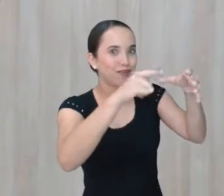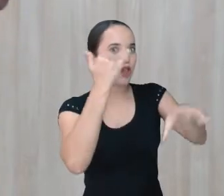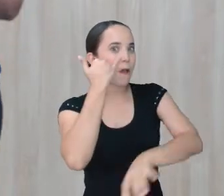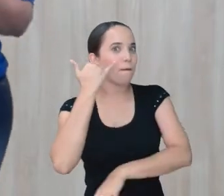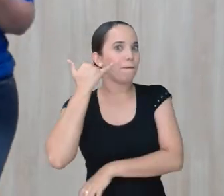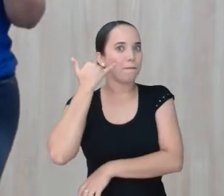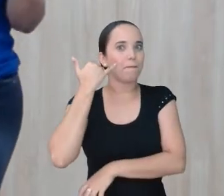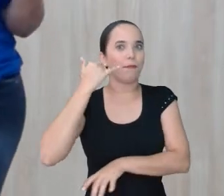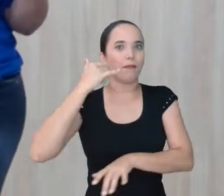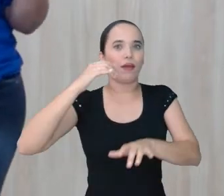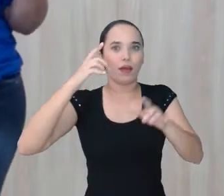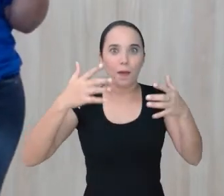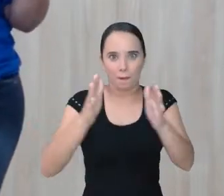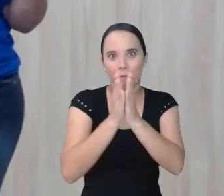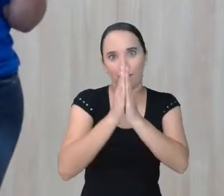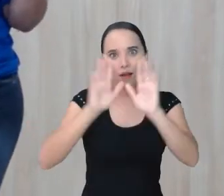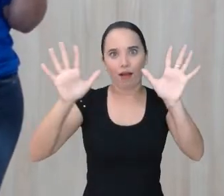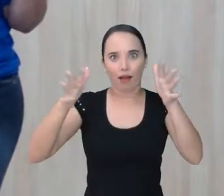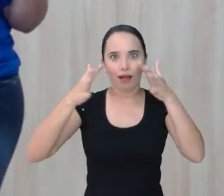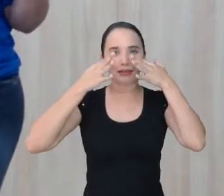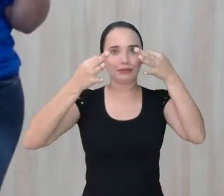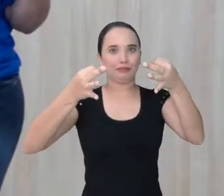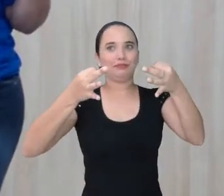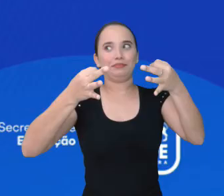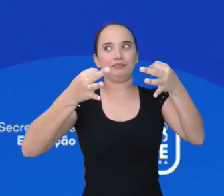Foco na tela, por favor.